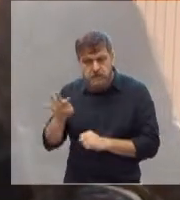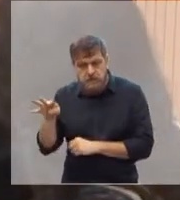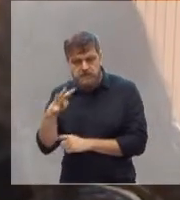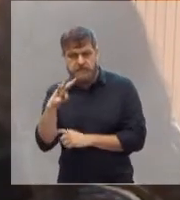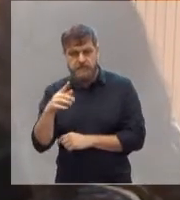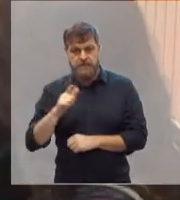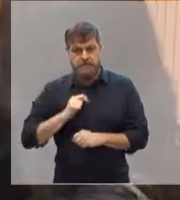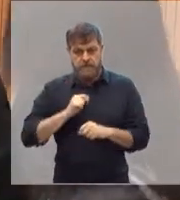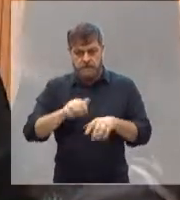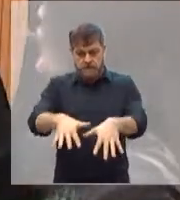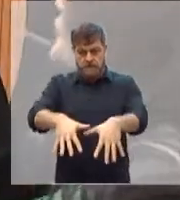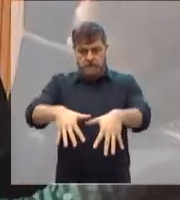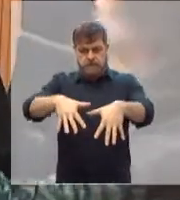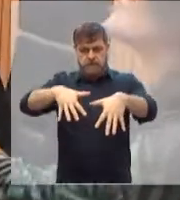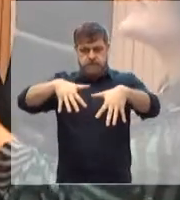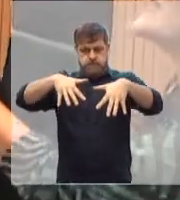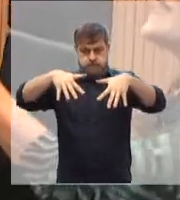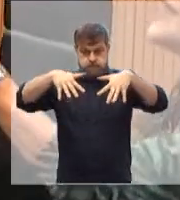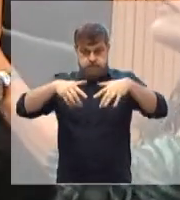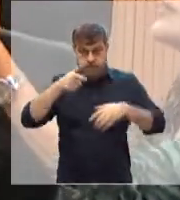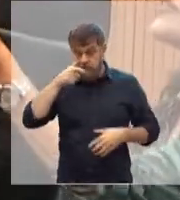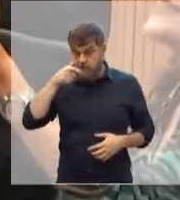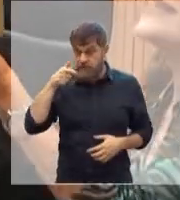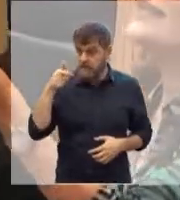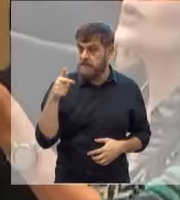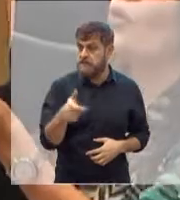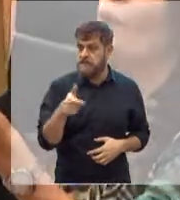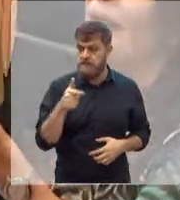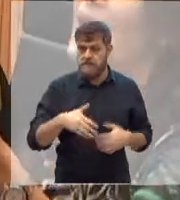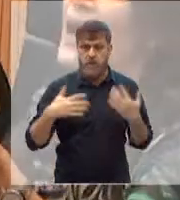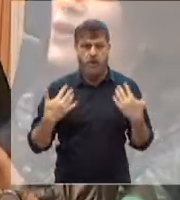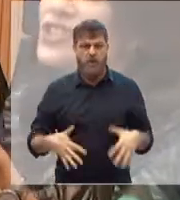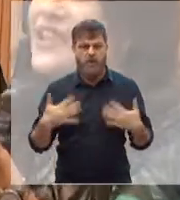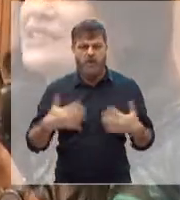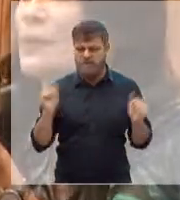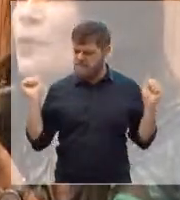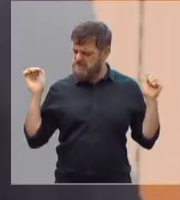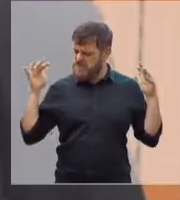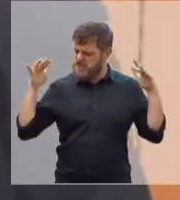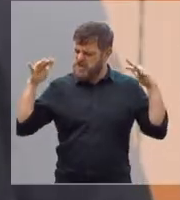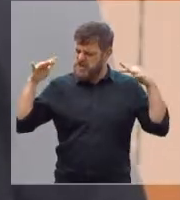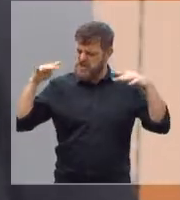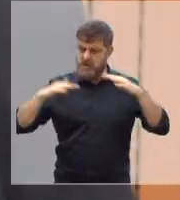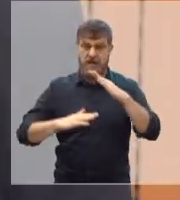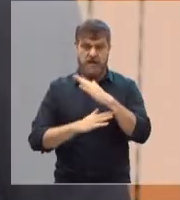nós tivemos aqui um evento muito interessante,